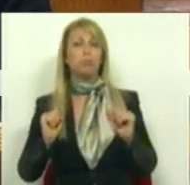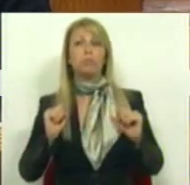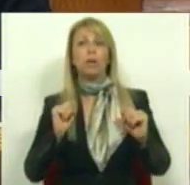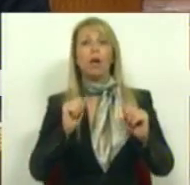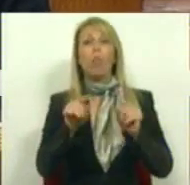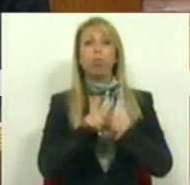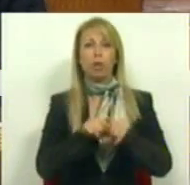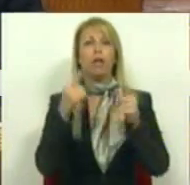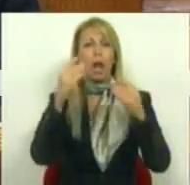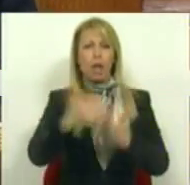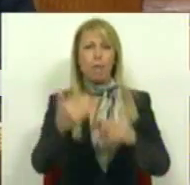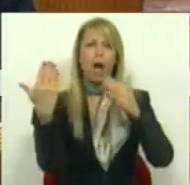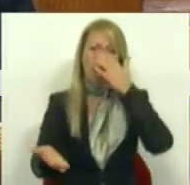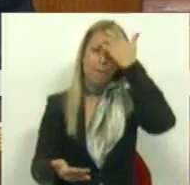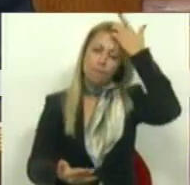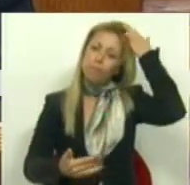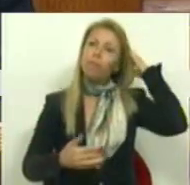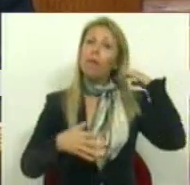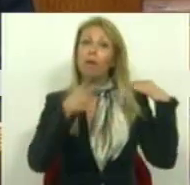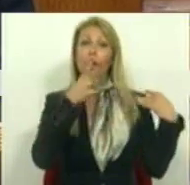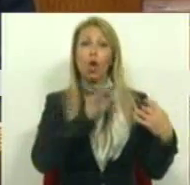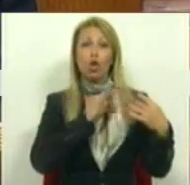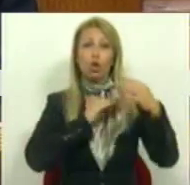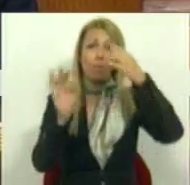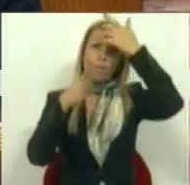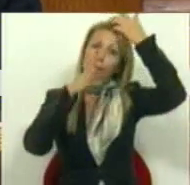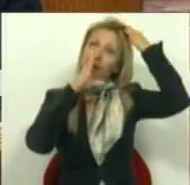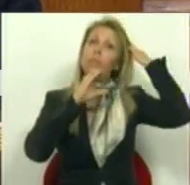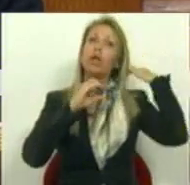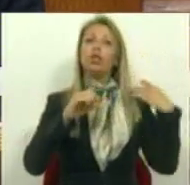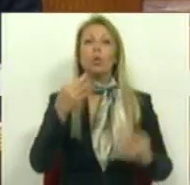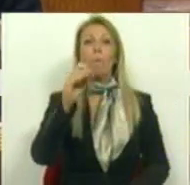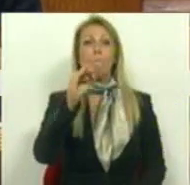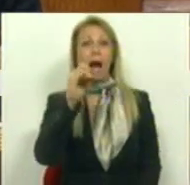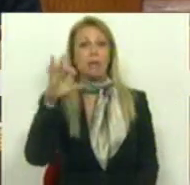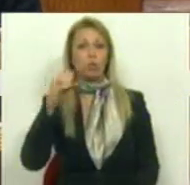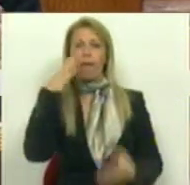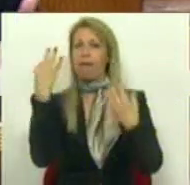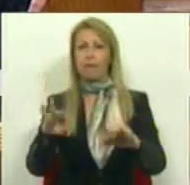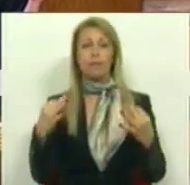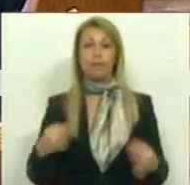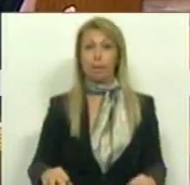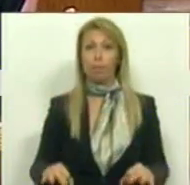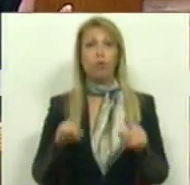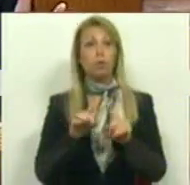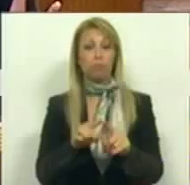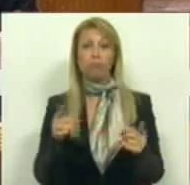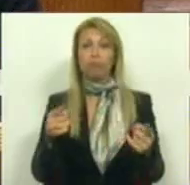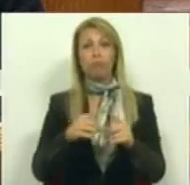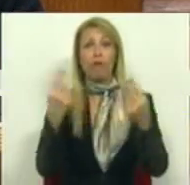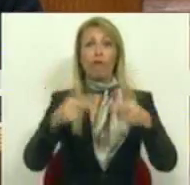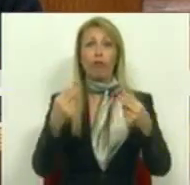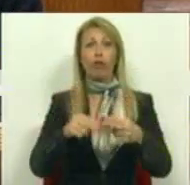senhores deputados. A mensagem do Sr. Primeiro-Ministro Passos Coelho é simples. As fronteiras do país são serventia da